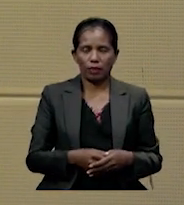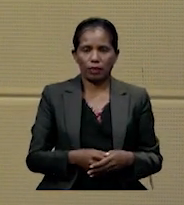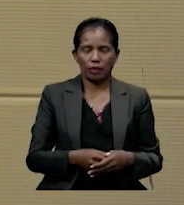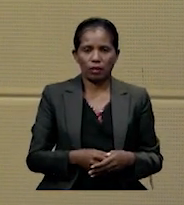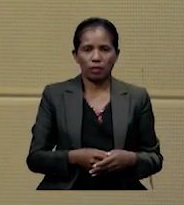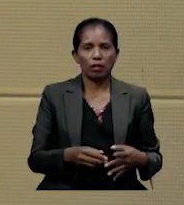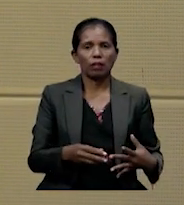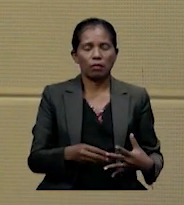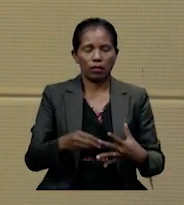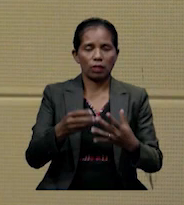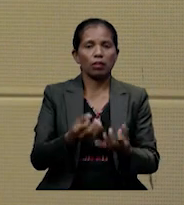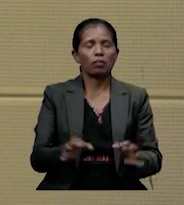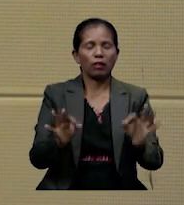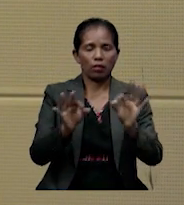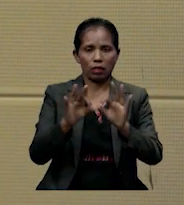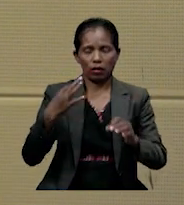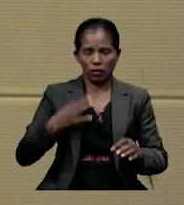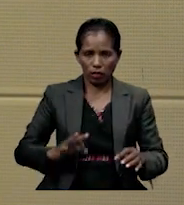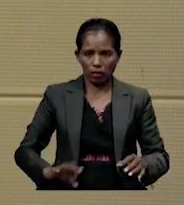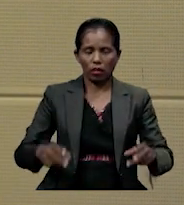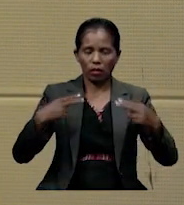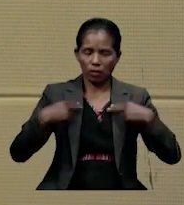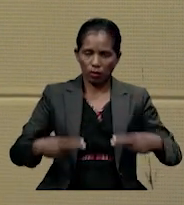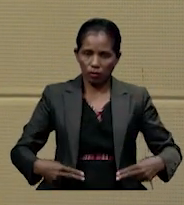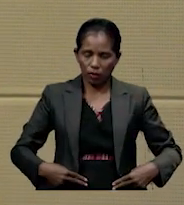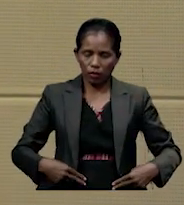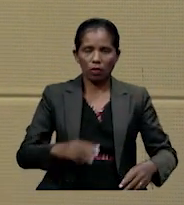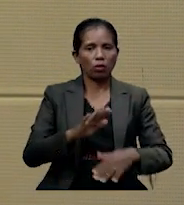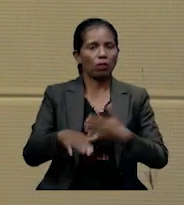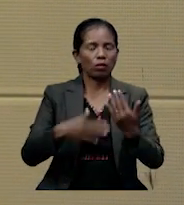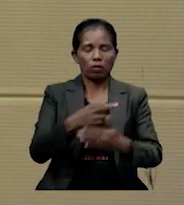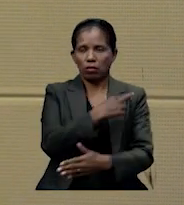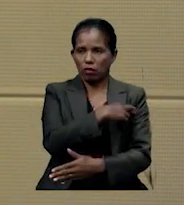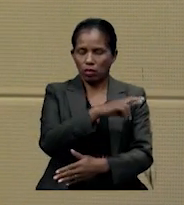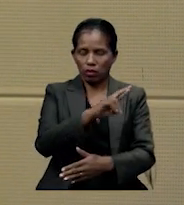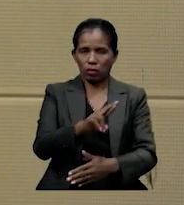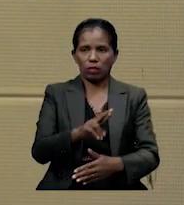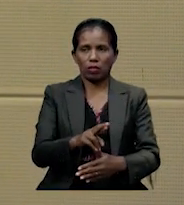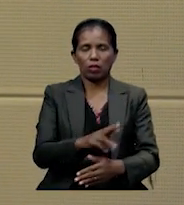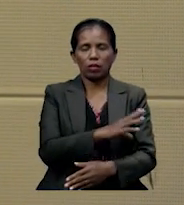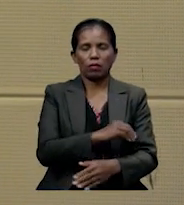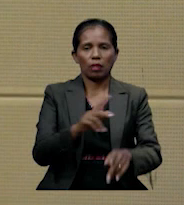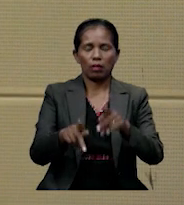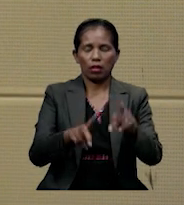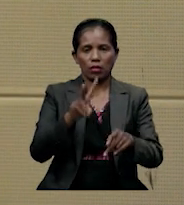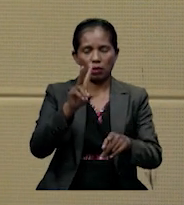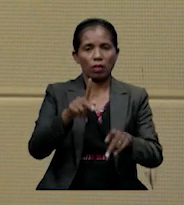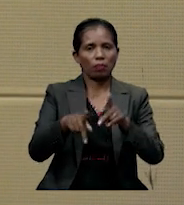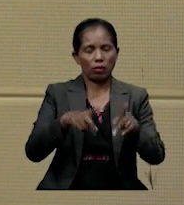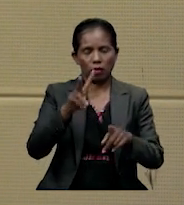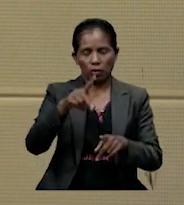profundamente, Fraternidade Humana, redigido pelas duas maiores personalidades